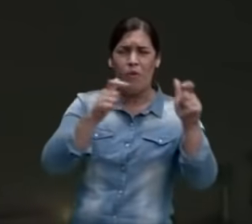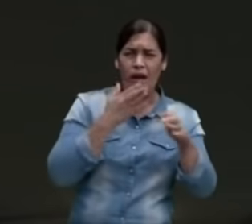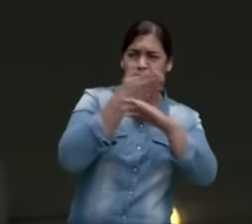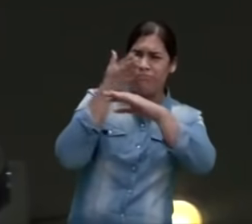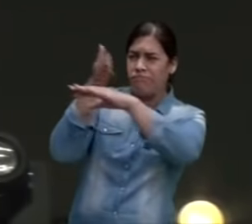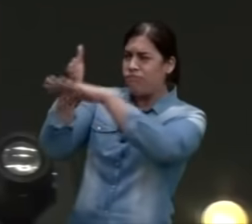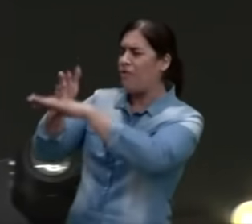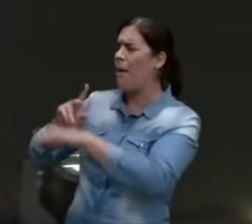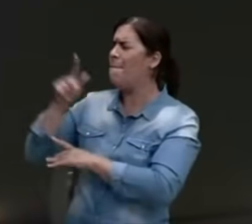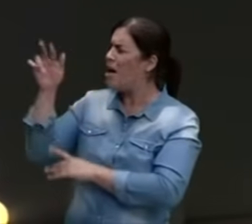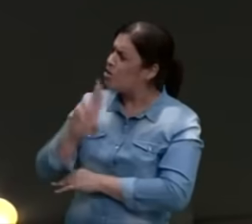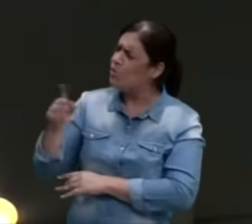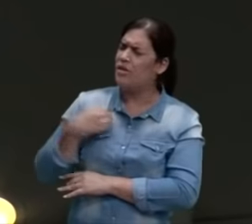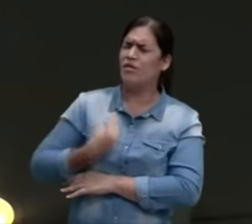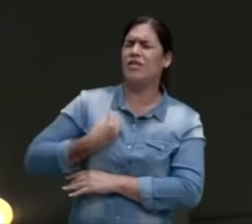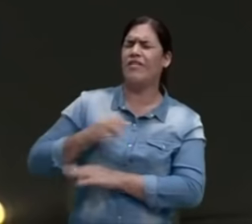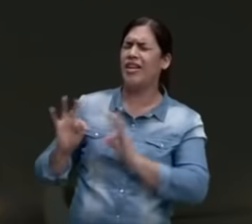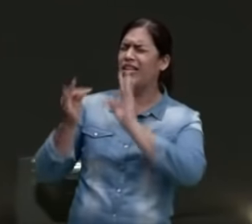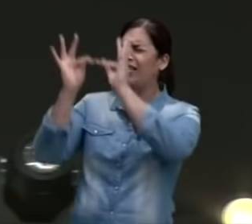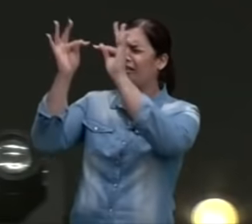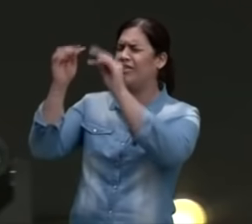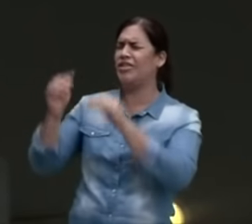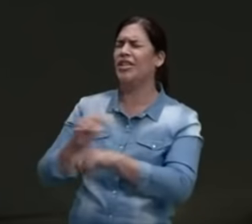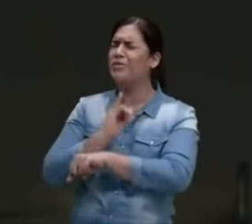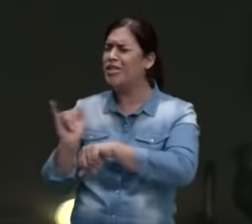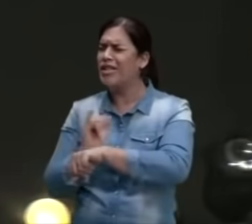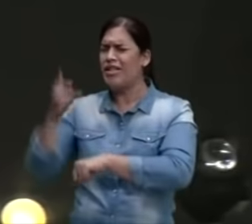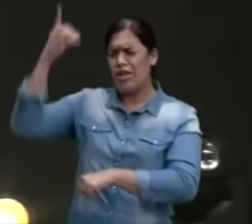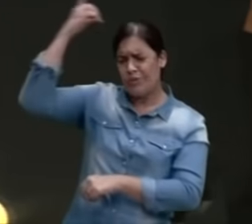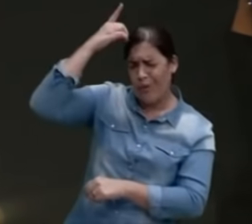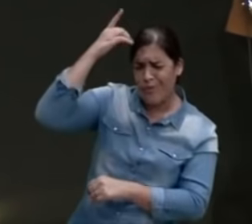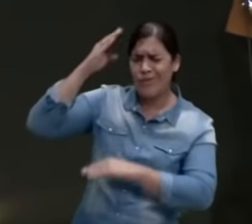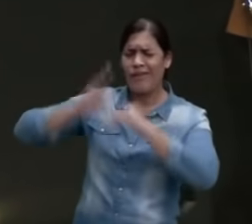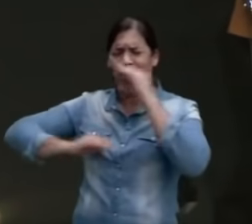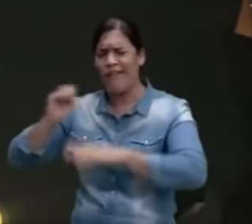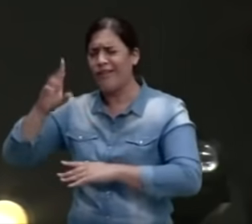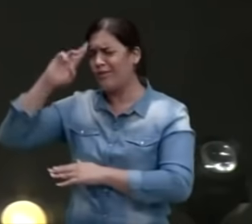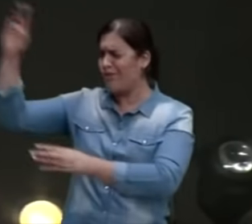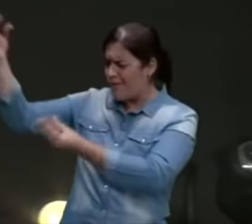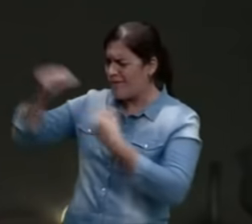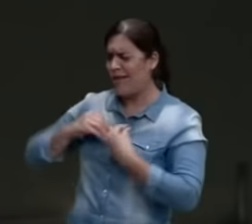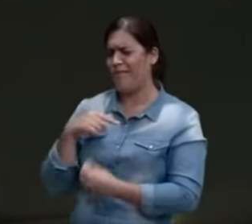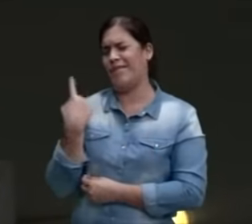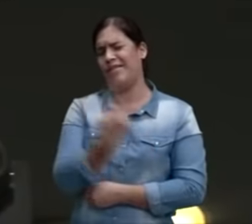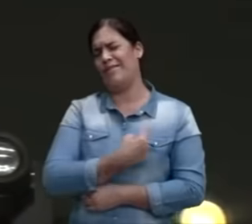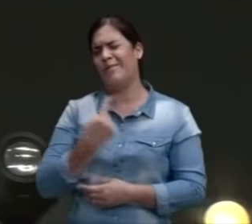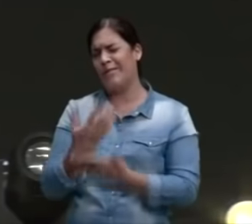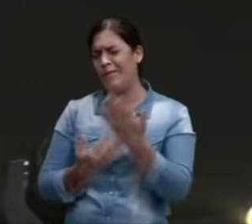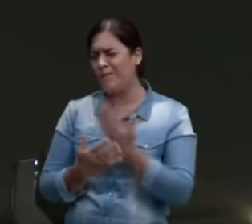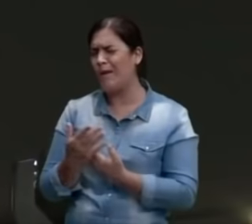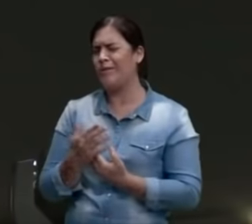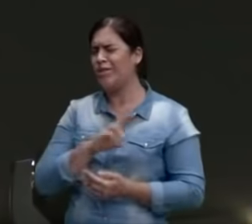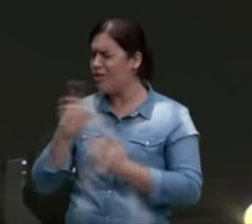nos usar, Pai, com a tecnologia, com os recursos, com os dons, com os talentos que o Senhor tem colocado em nossas mãos, Pai.